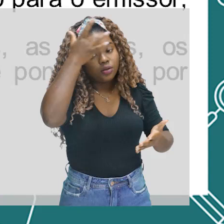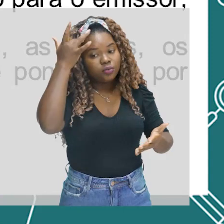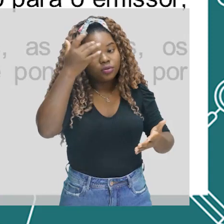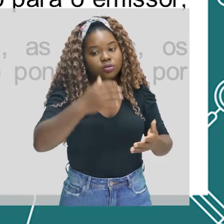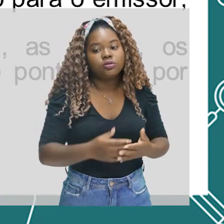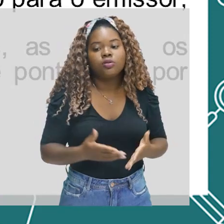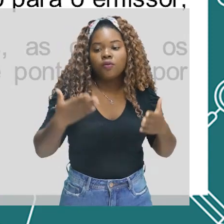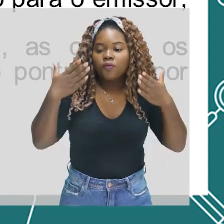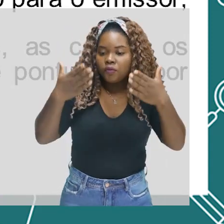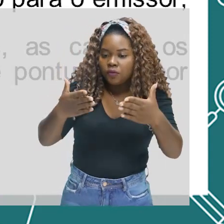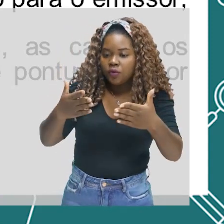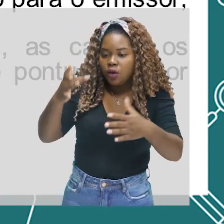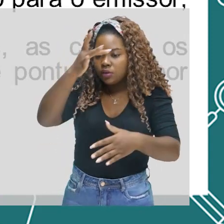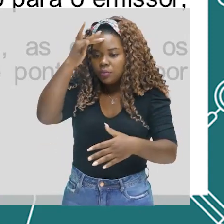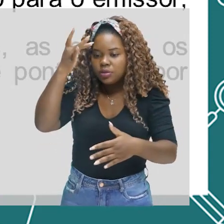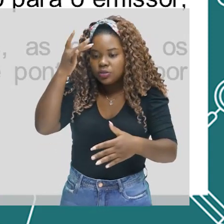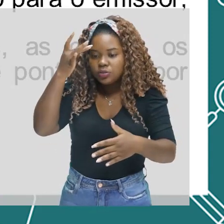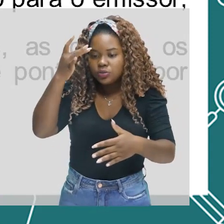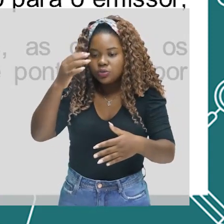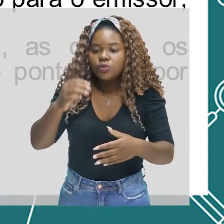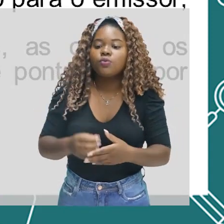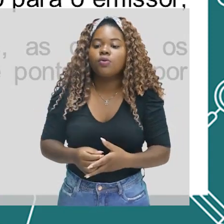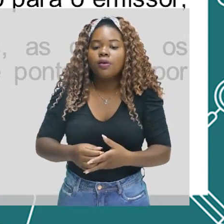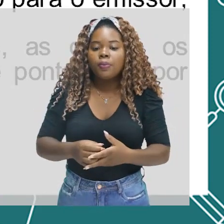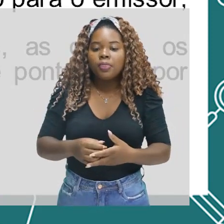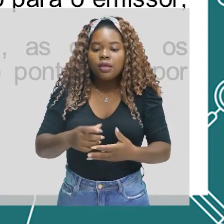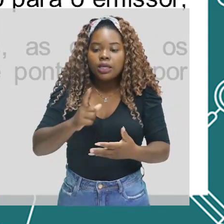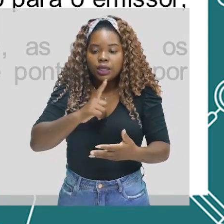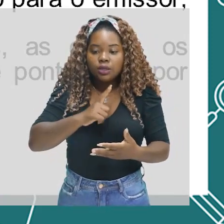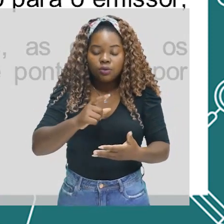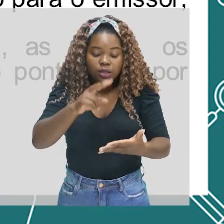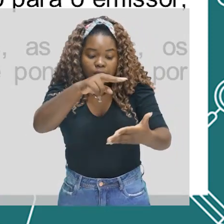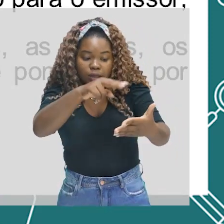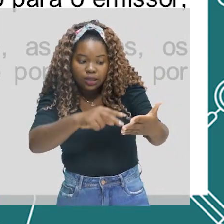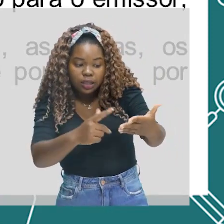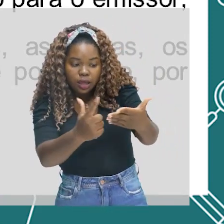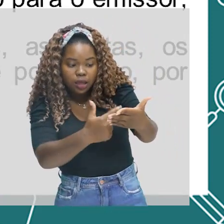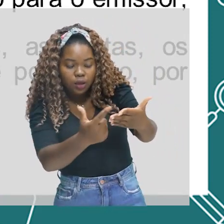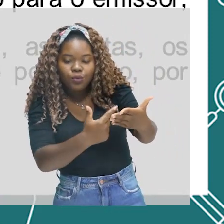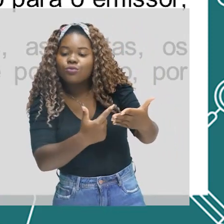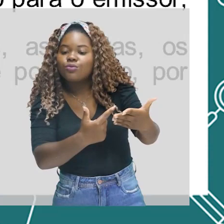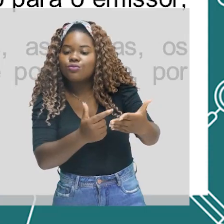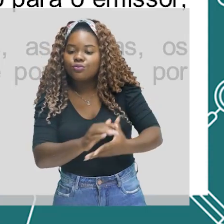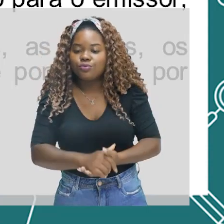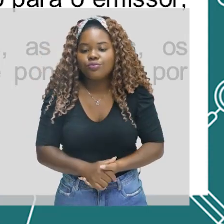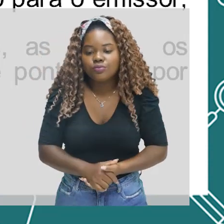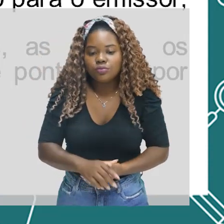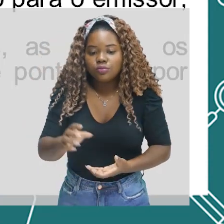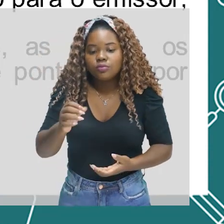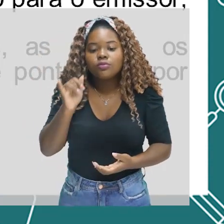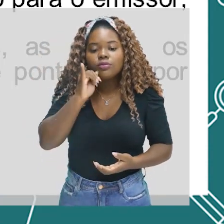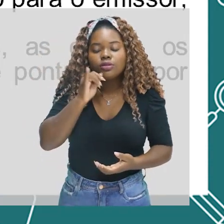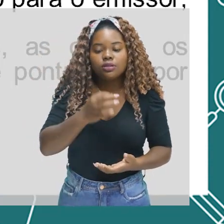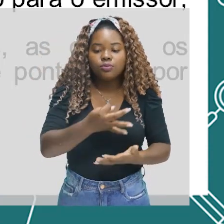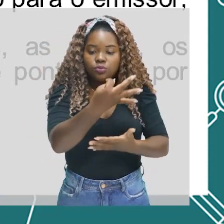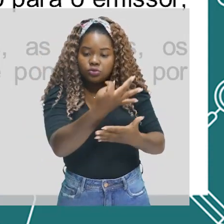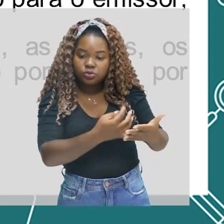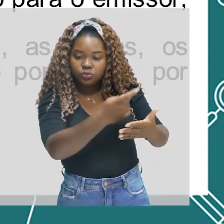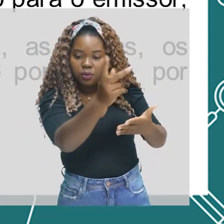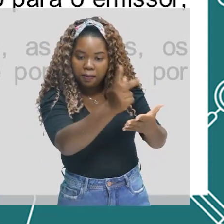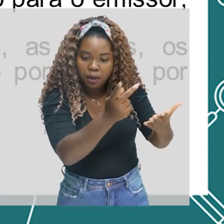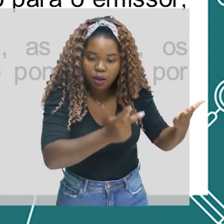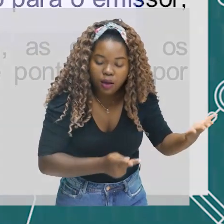emissor. Possui um caráter mais pessoal. Como exemplo, podemos destacar os textos poéticos, as cartas,